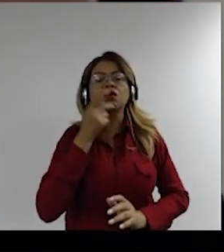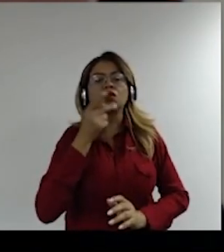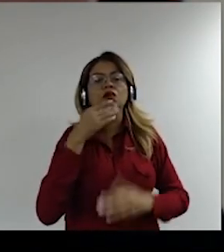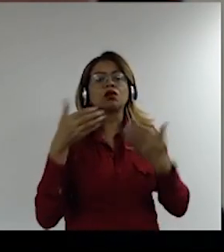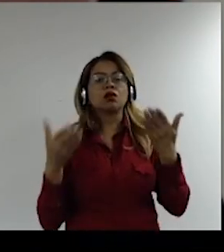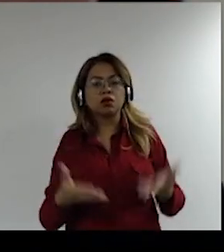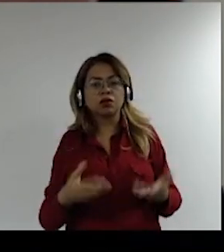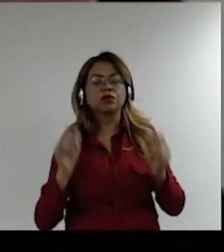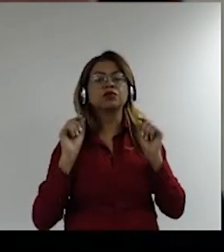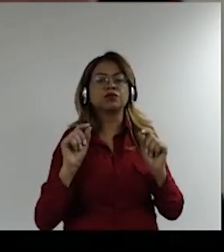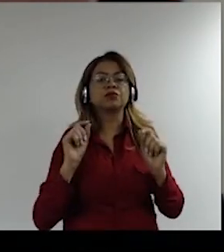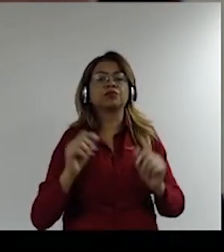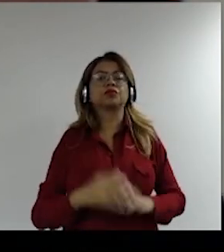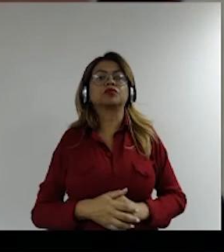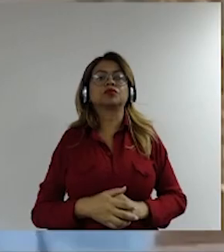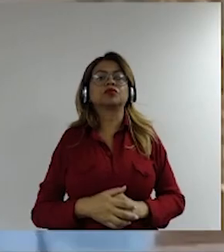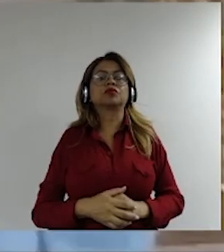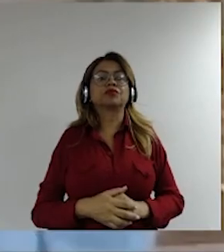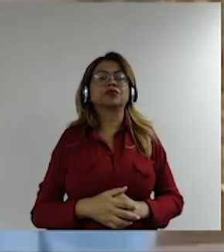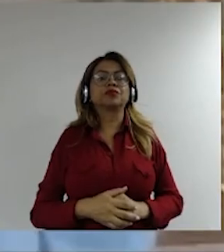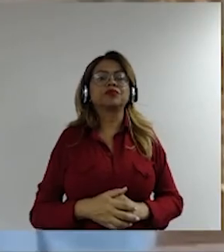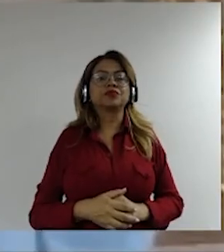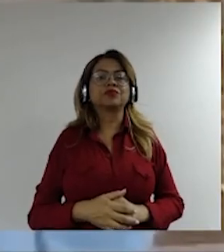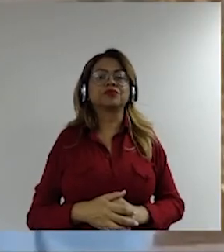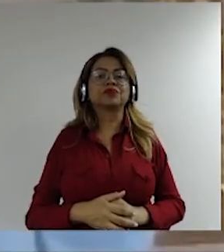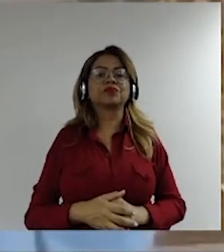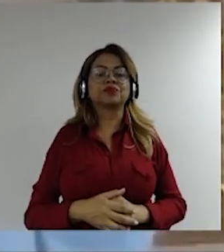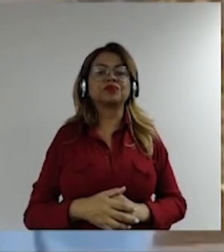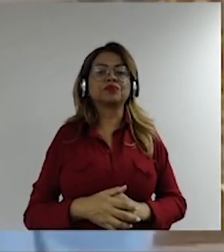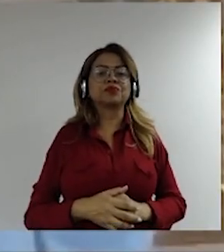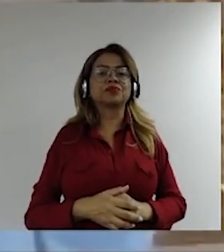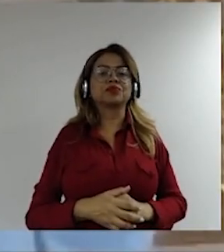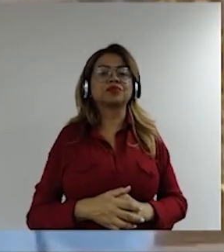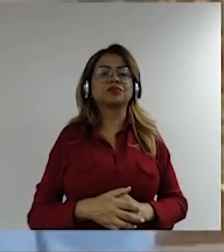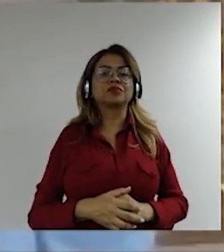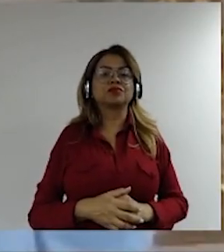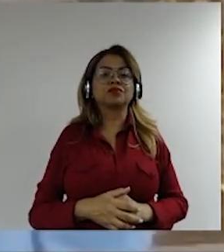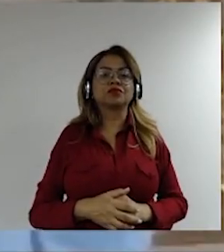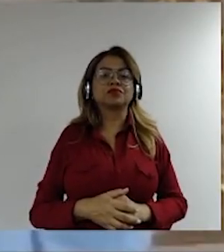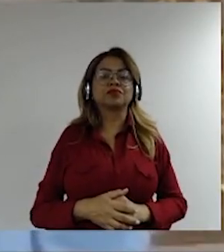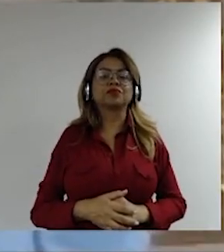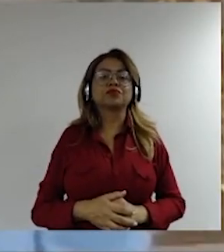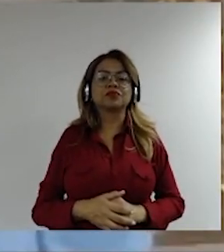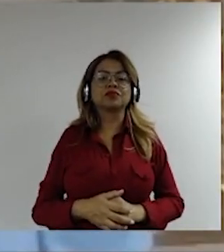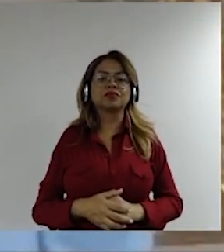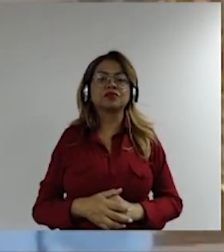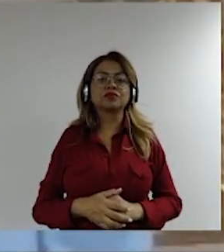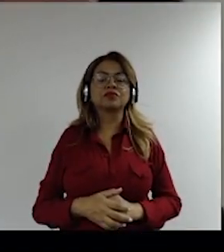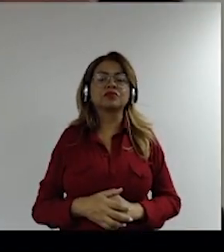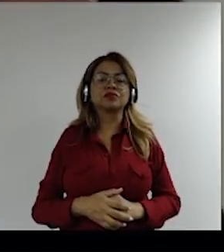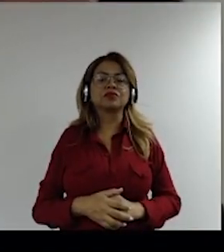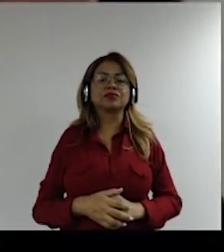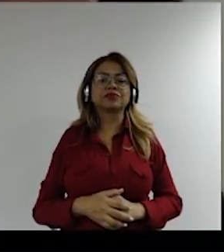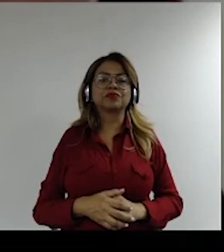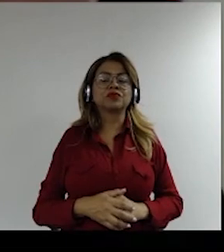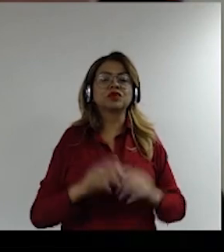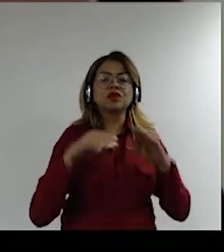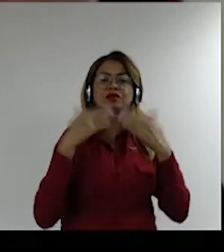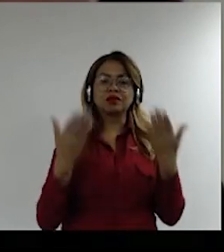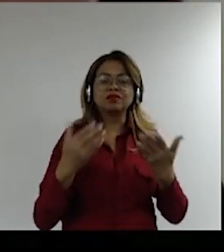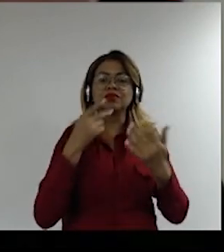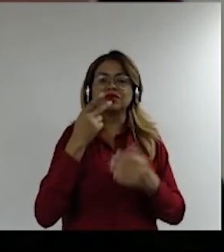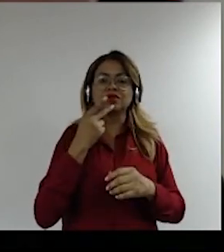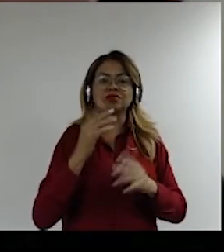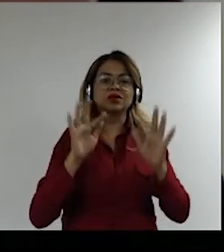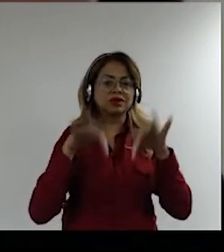fazer aqui Nosso minuto final, professor. Pois não? Minuto final. Minuto final. Então,